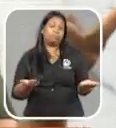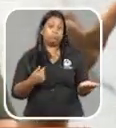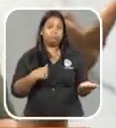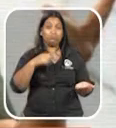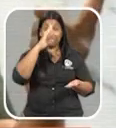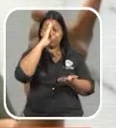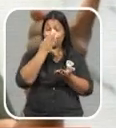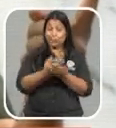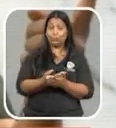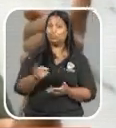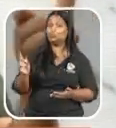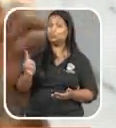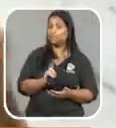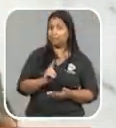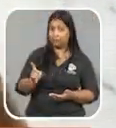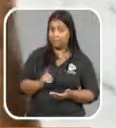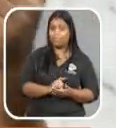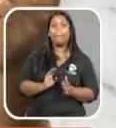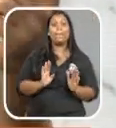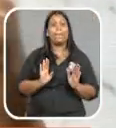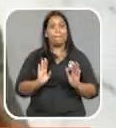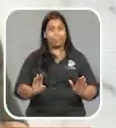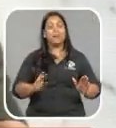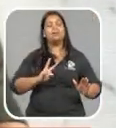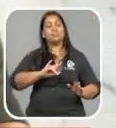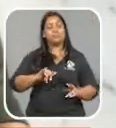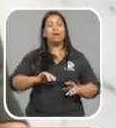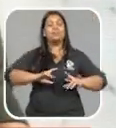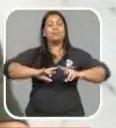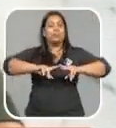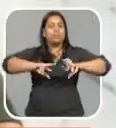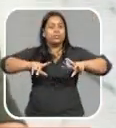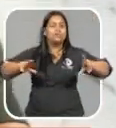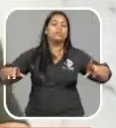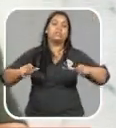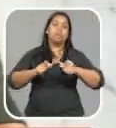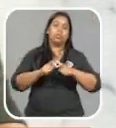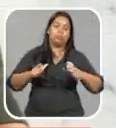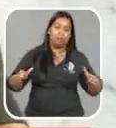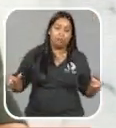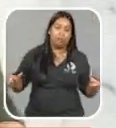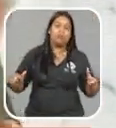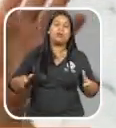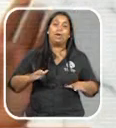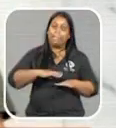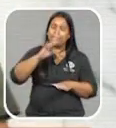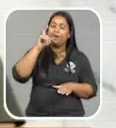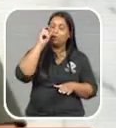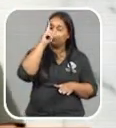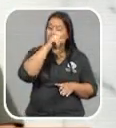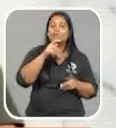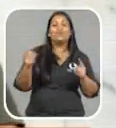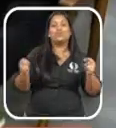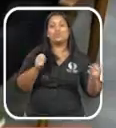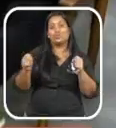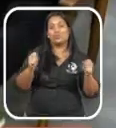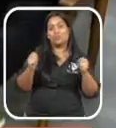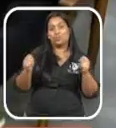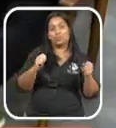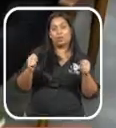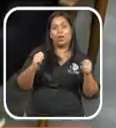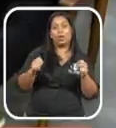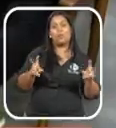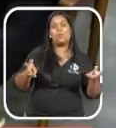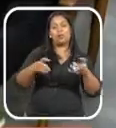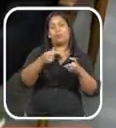uma diversidade maior. Sim. E é muito mais difícil você controlar uma Câmara de 23 do que uma de 17. Isso. Não dá para cravar